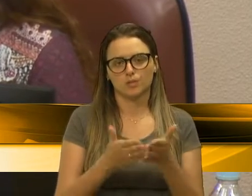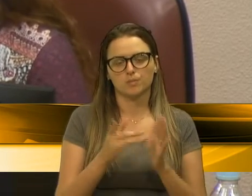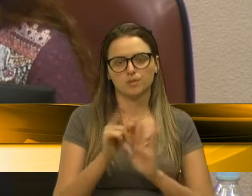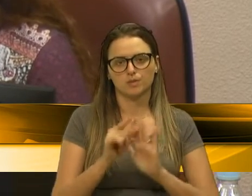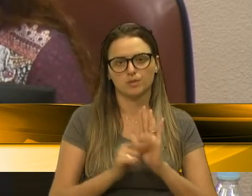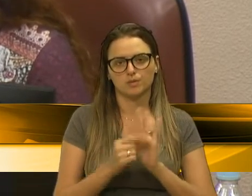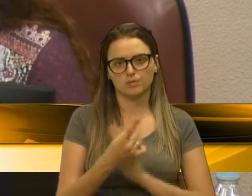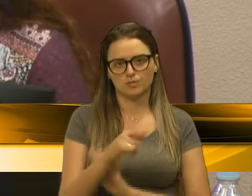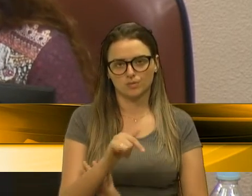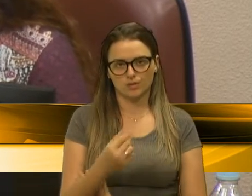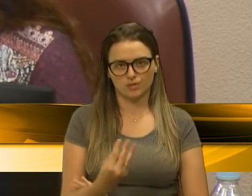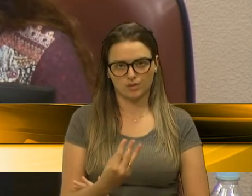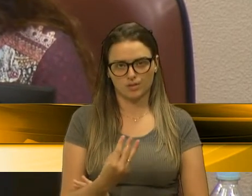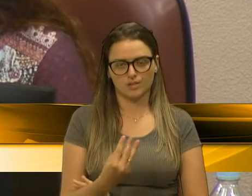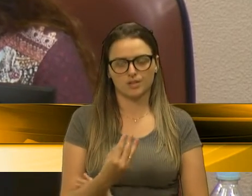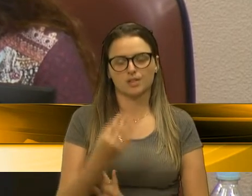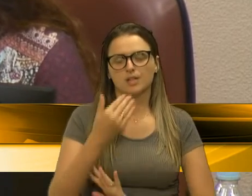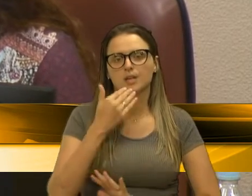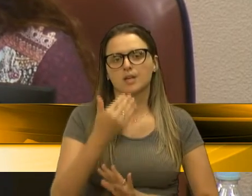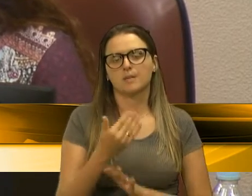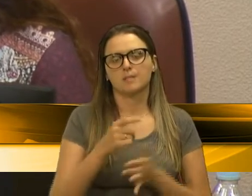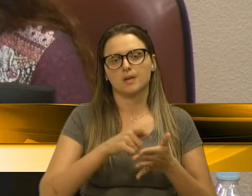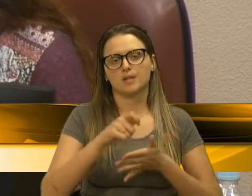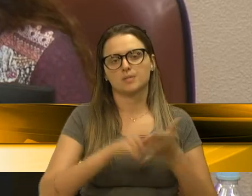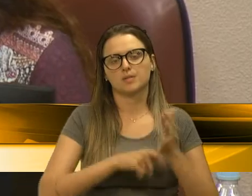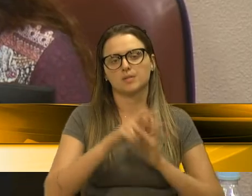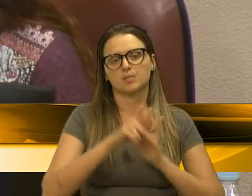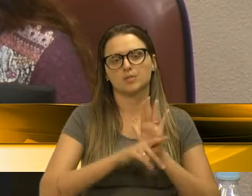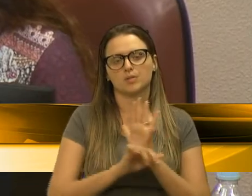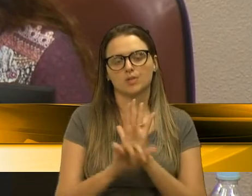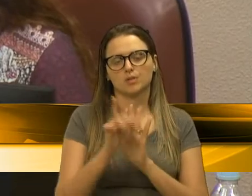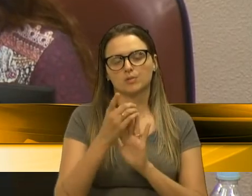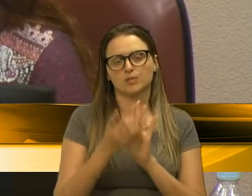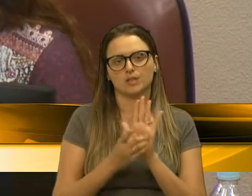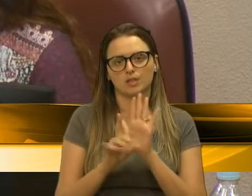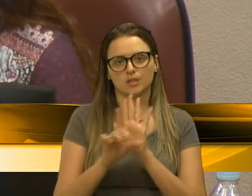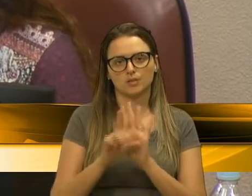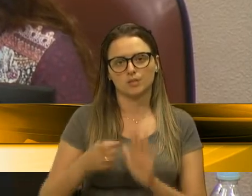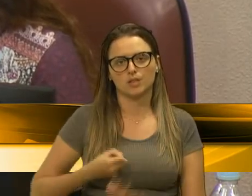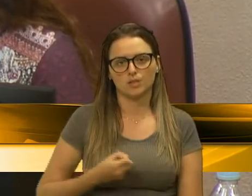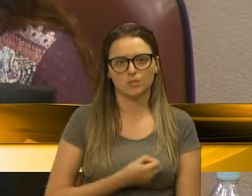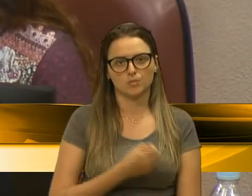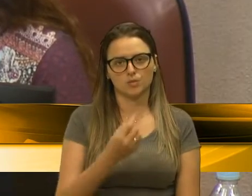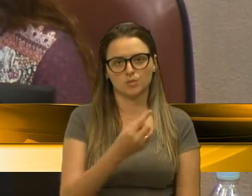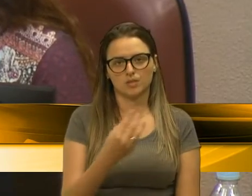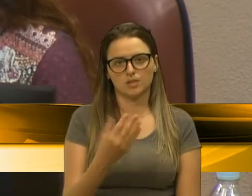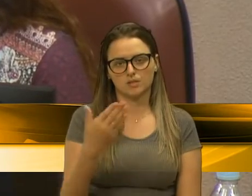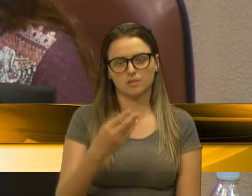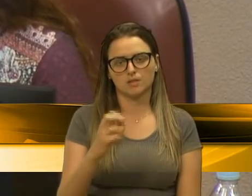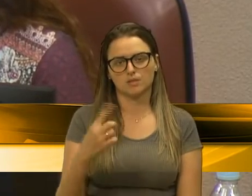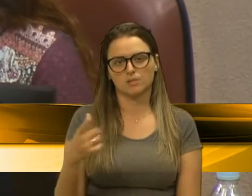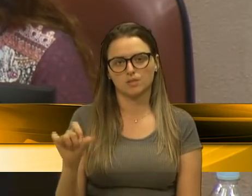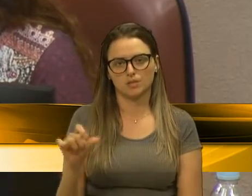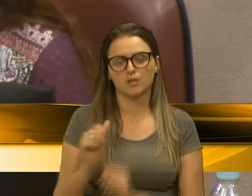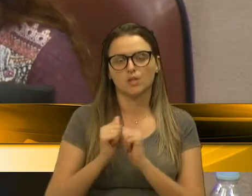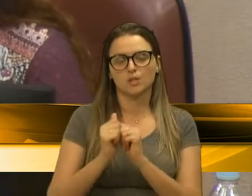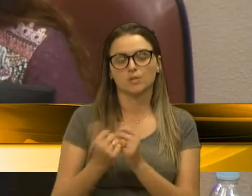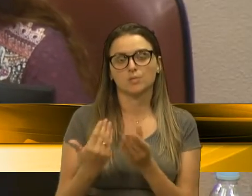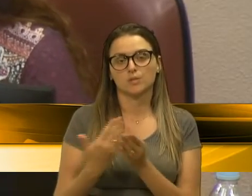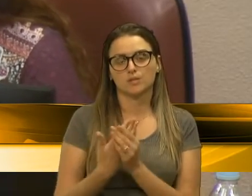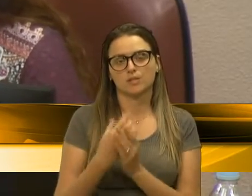artigo 173. Requer a baixa do projeto de decreto legislativo número 13/2019, contido no